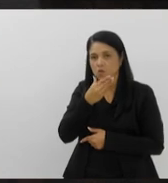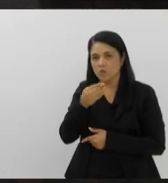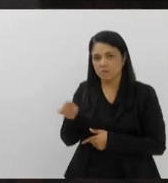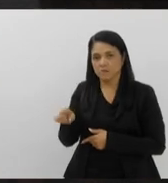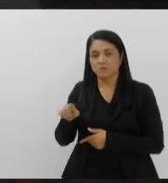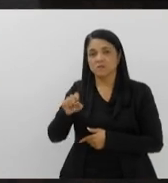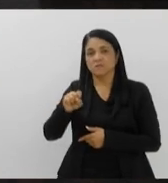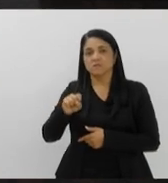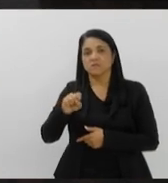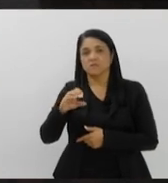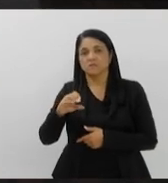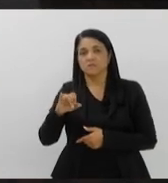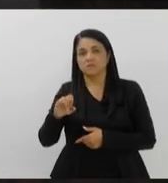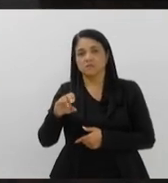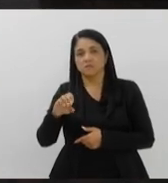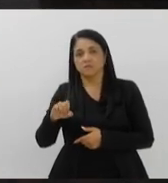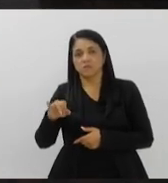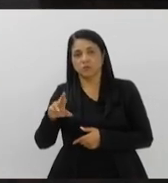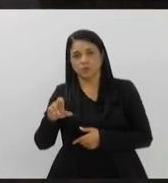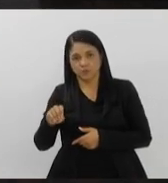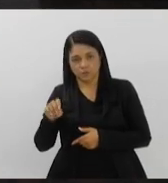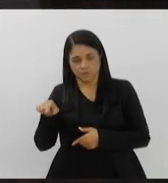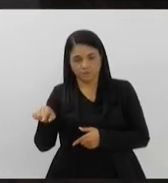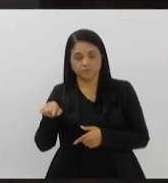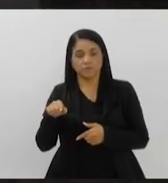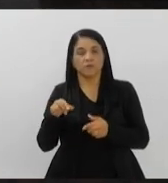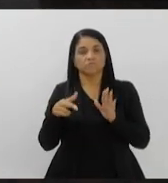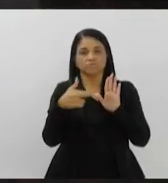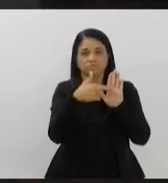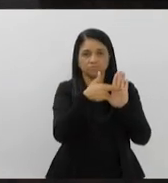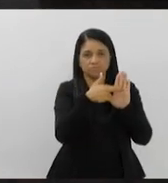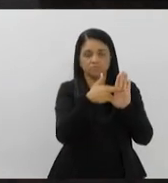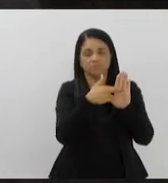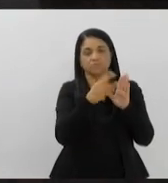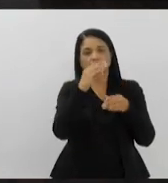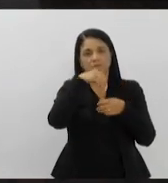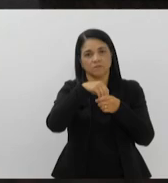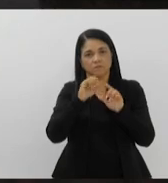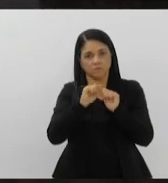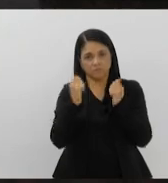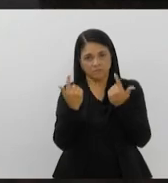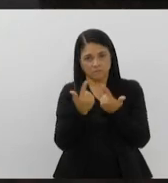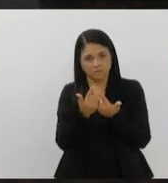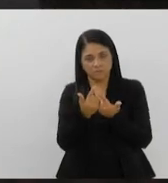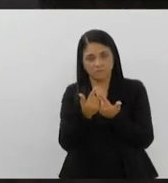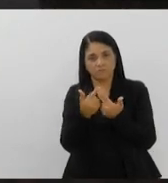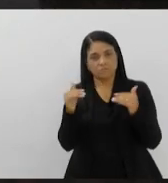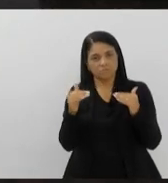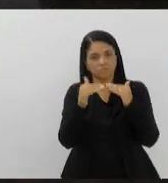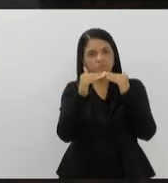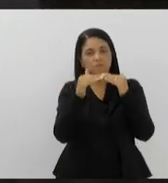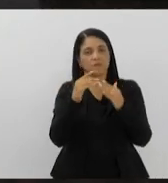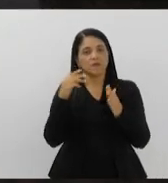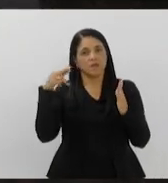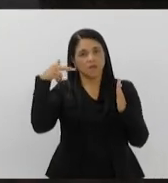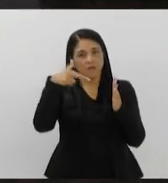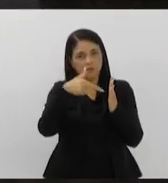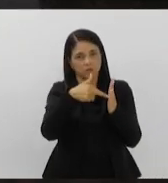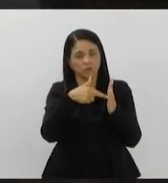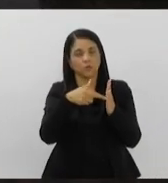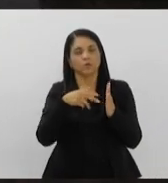André. Parecer da Comissão de Normas Internas e Proposições Externas, favorável, relator